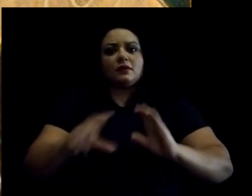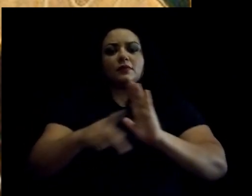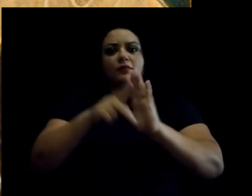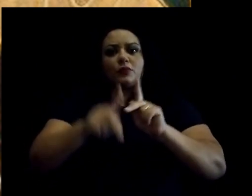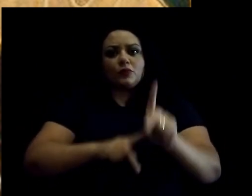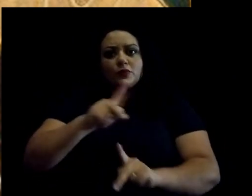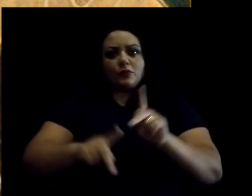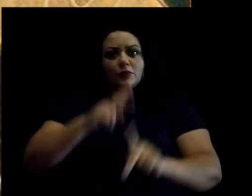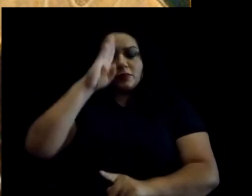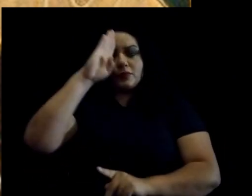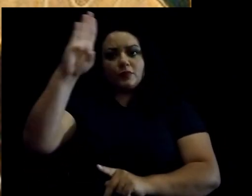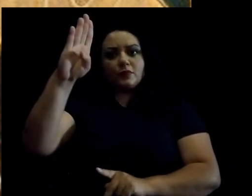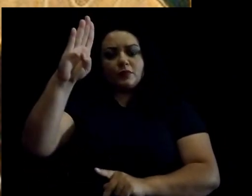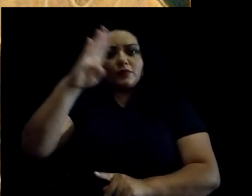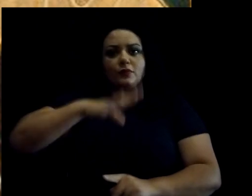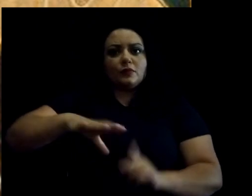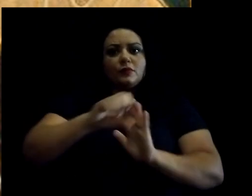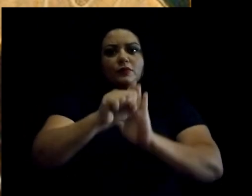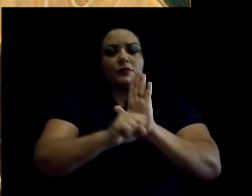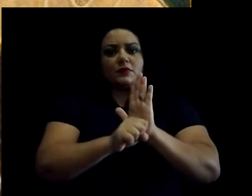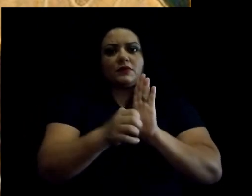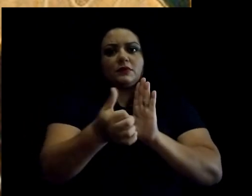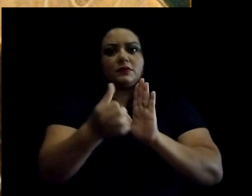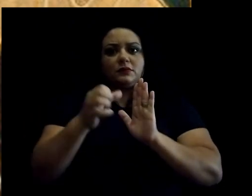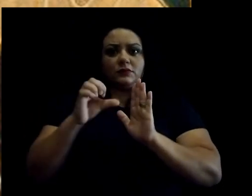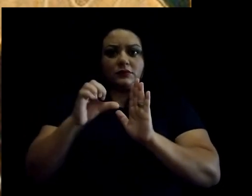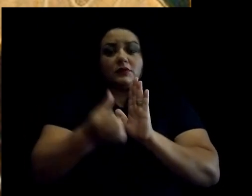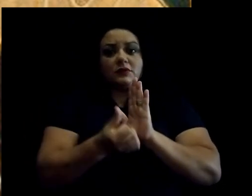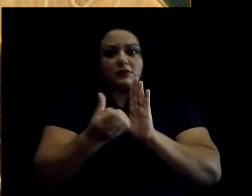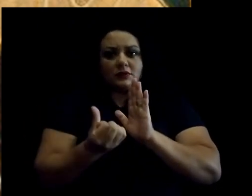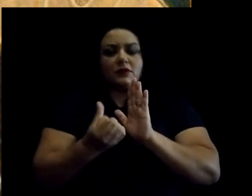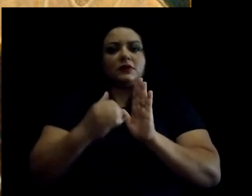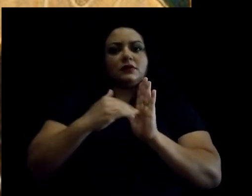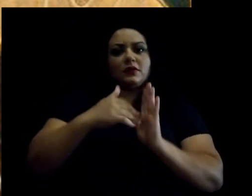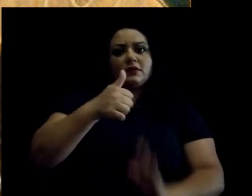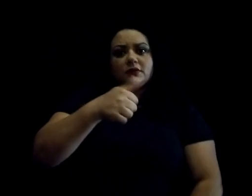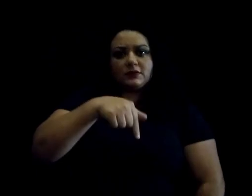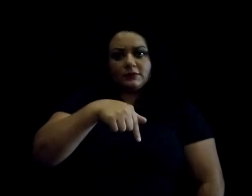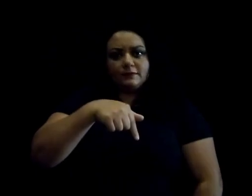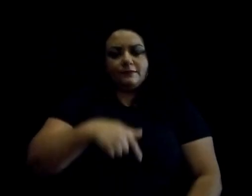canções populares, principalmente entre os séculos XVI e XVII.